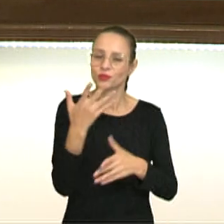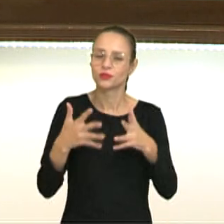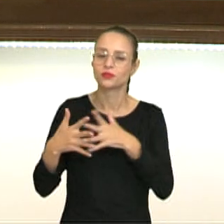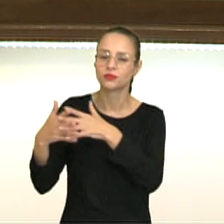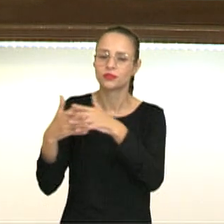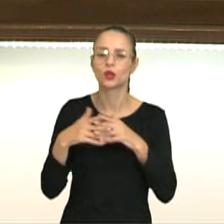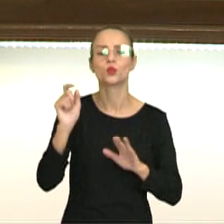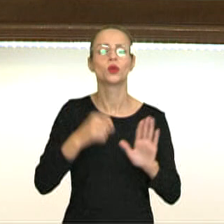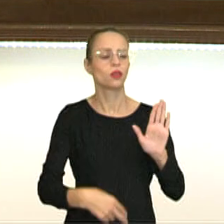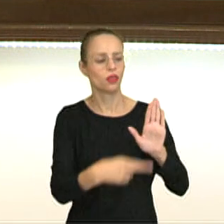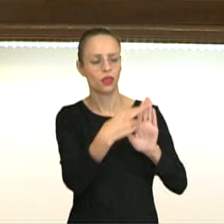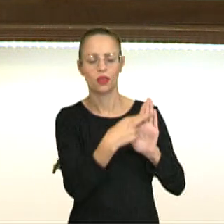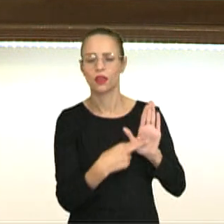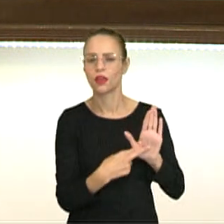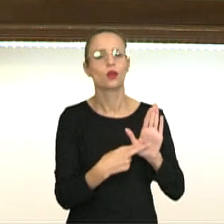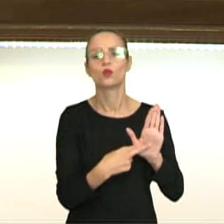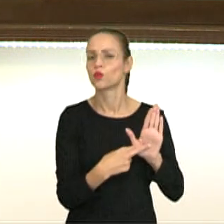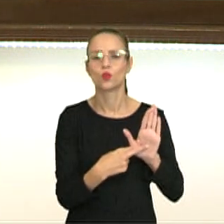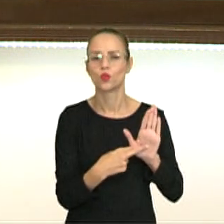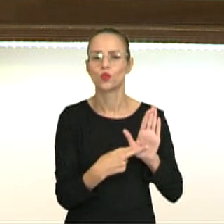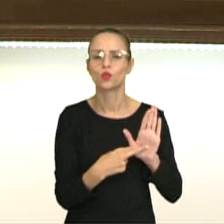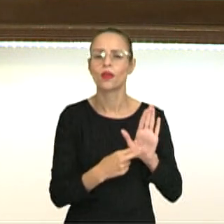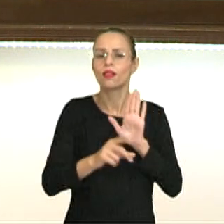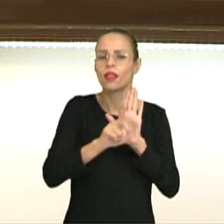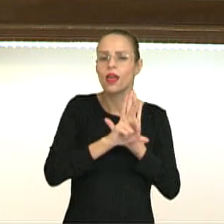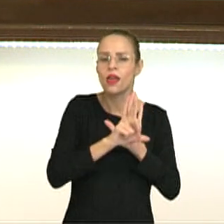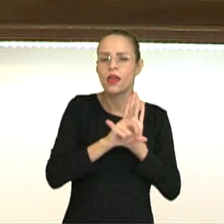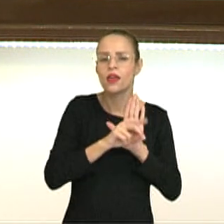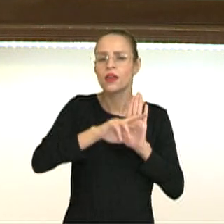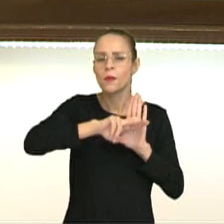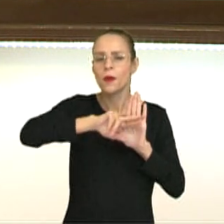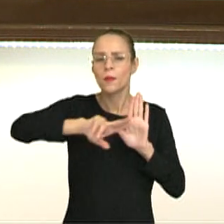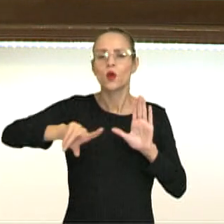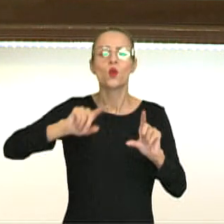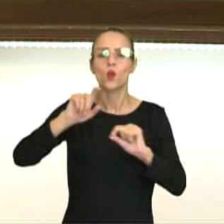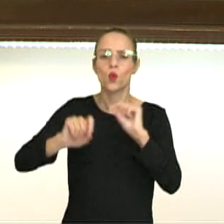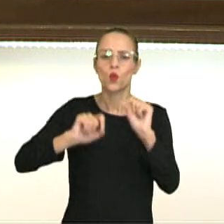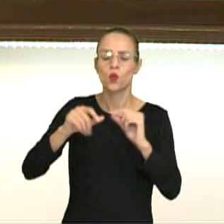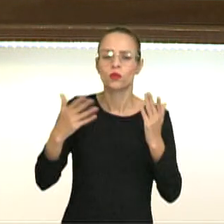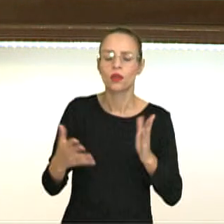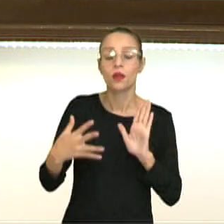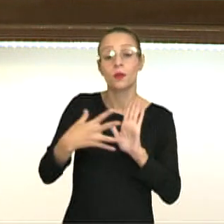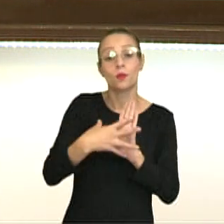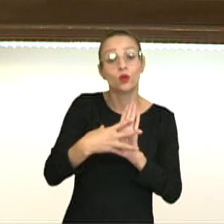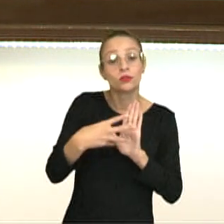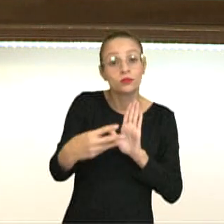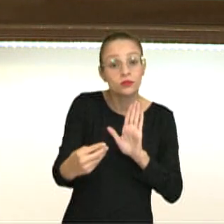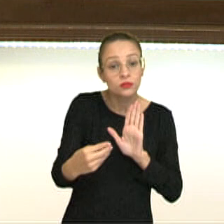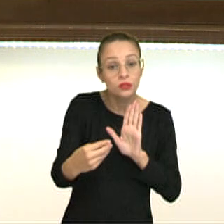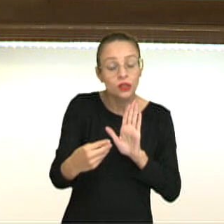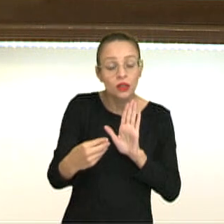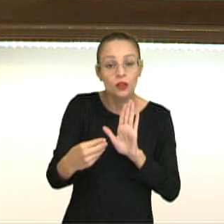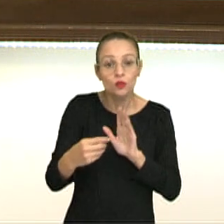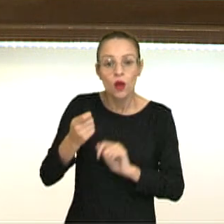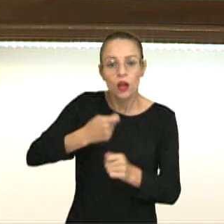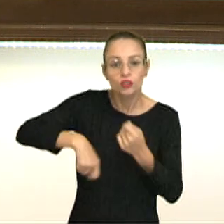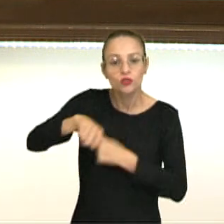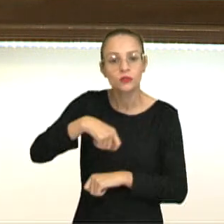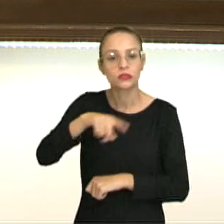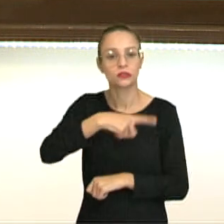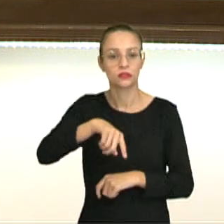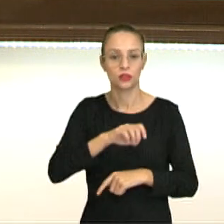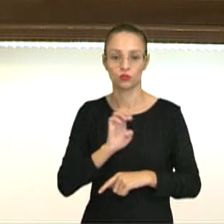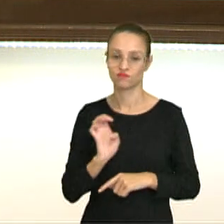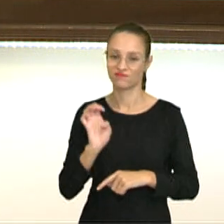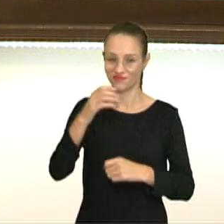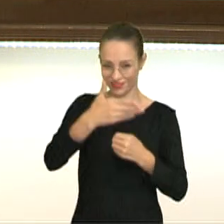que seriam as regras, quais que seriam as leis. Qual seria o modelo de administração desse